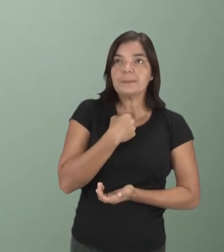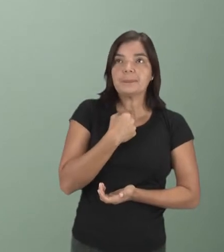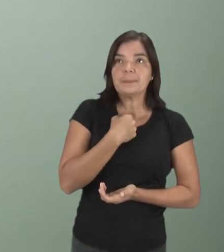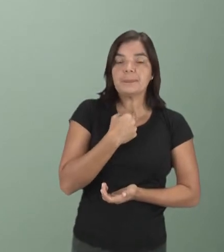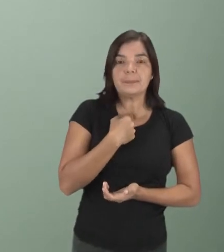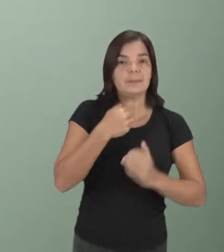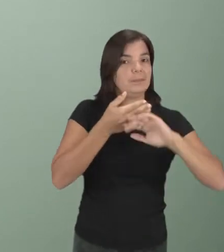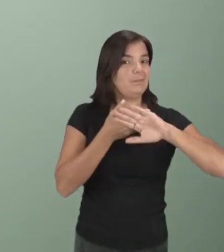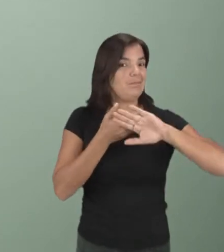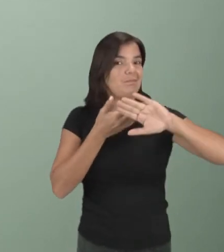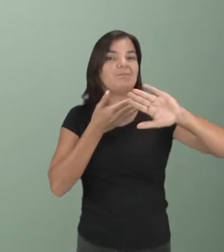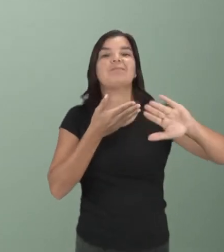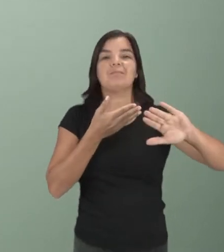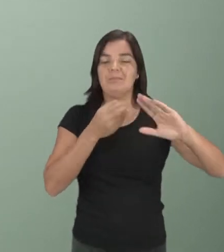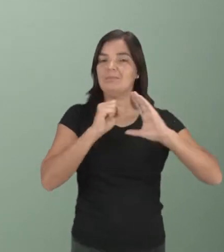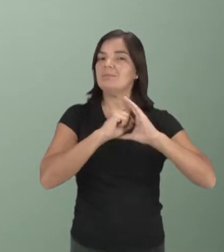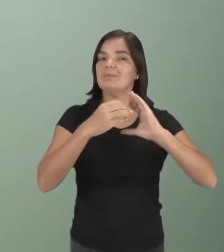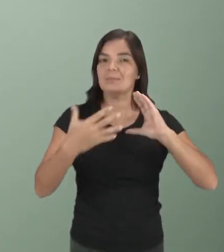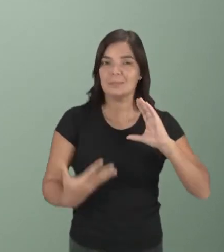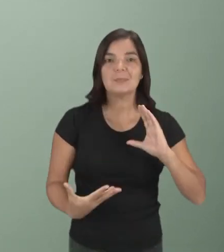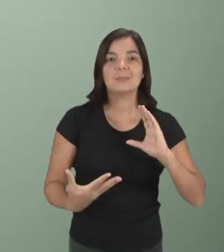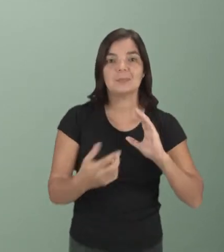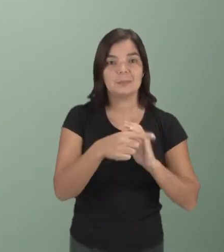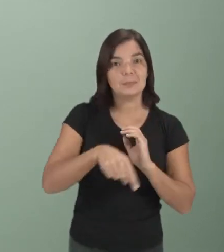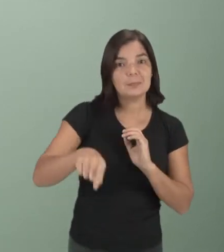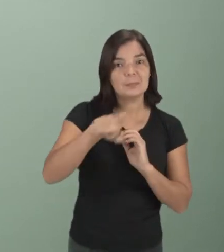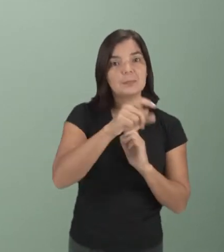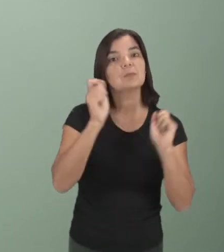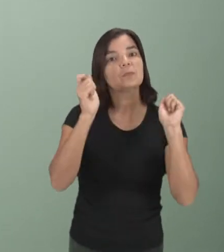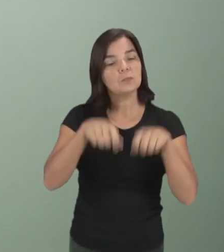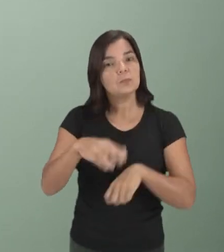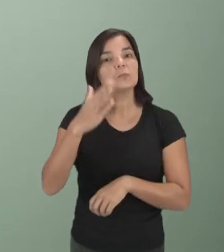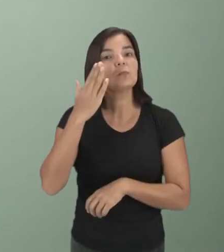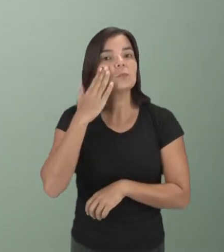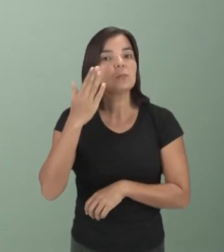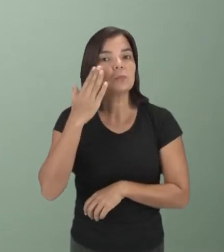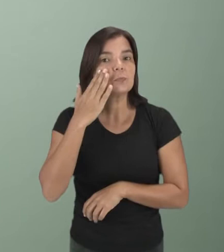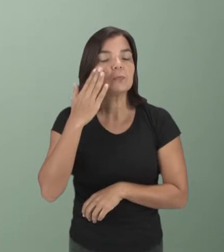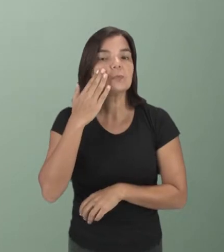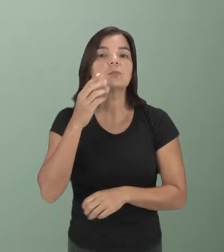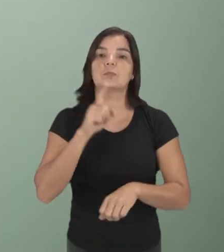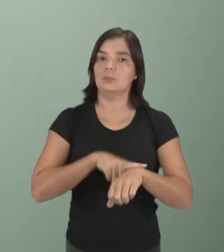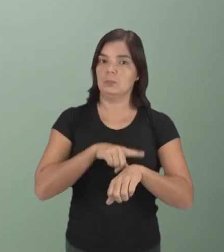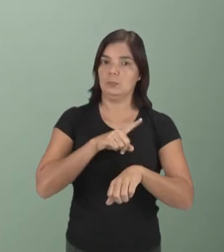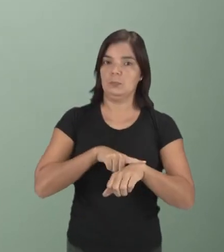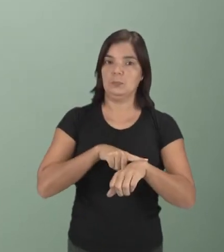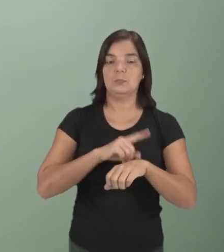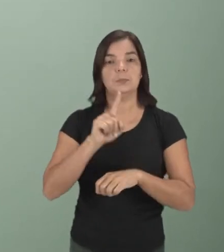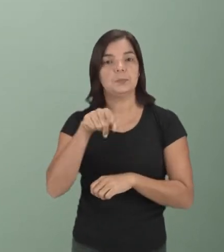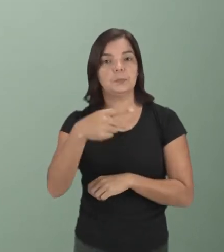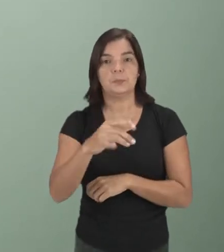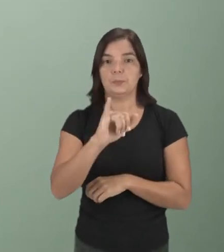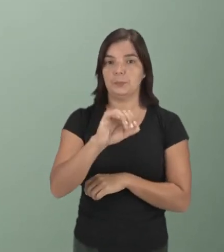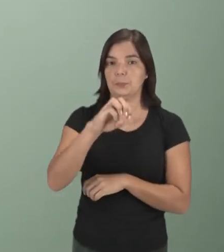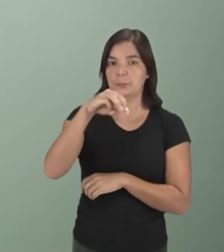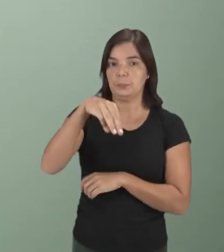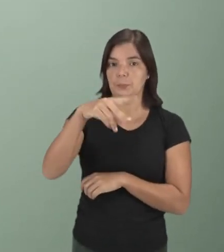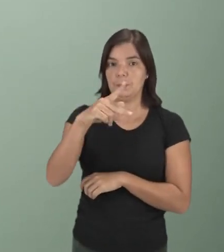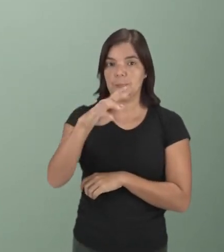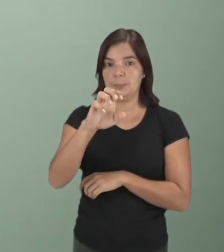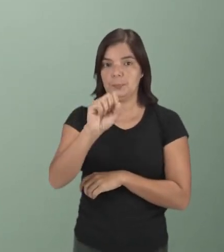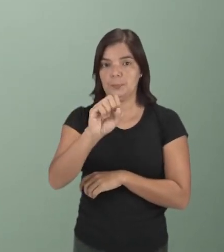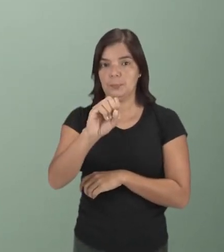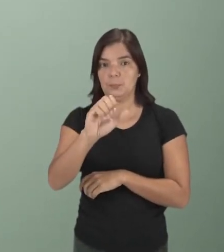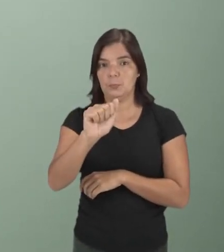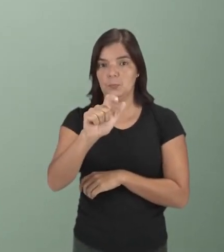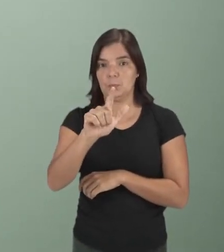se distanciar dessas características para que você possa buscar o entendimento desse momento. Depois, os